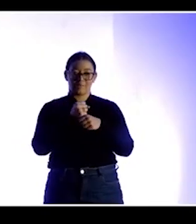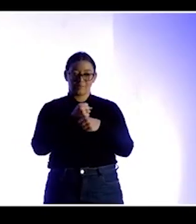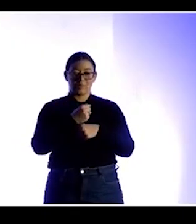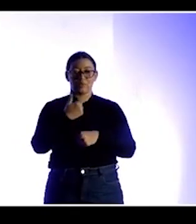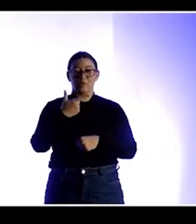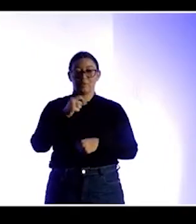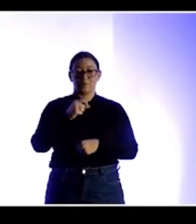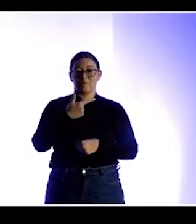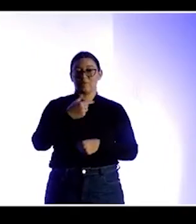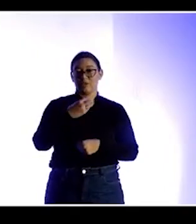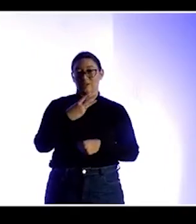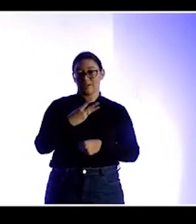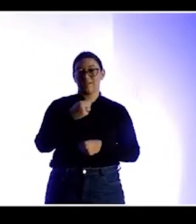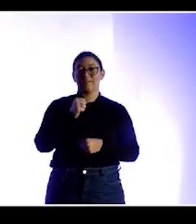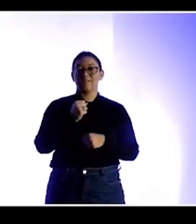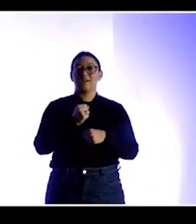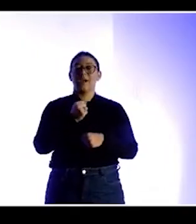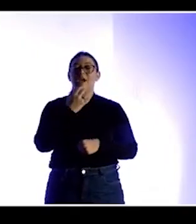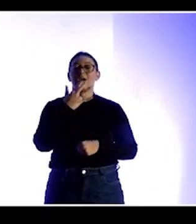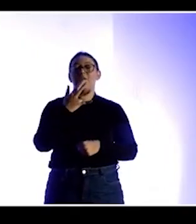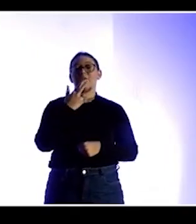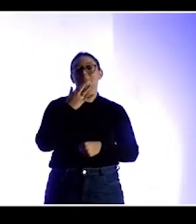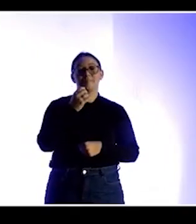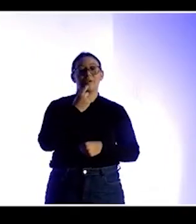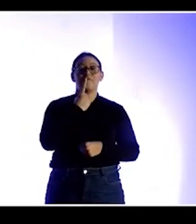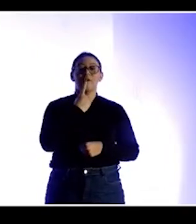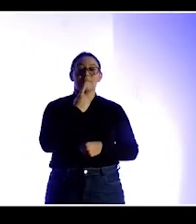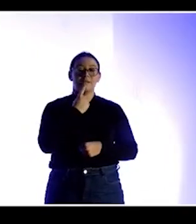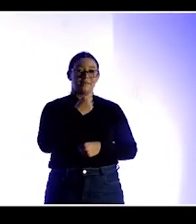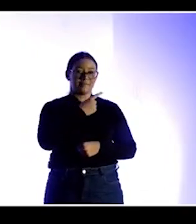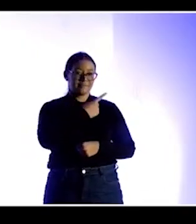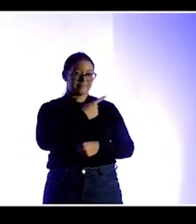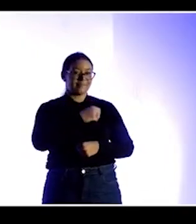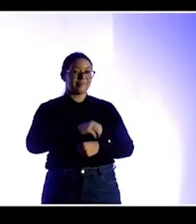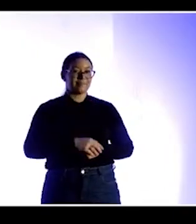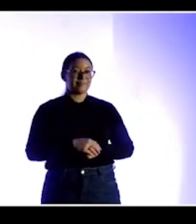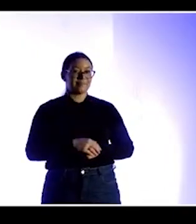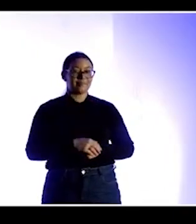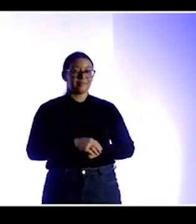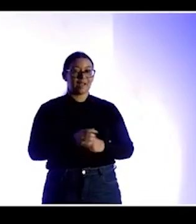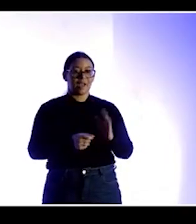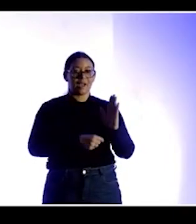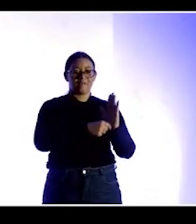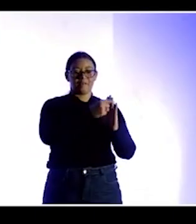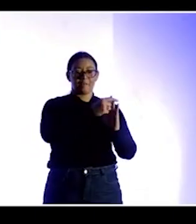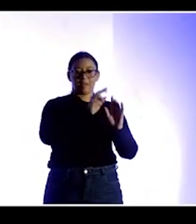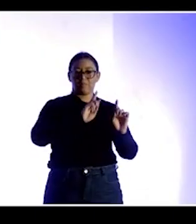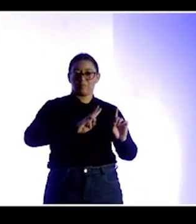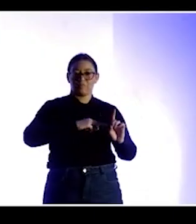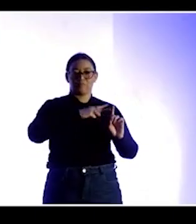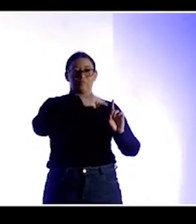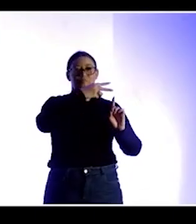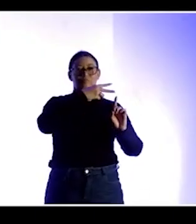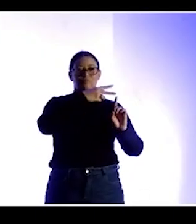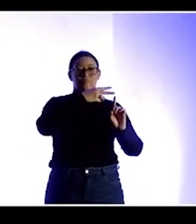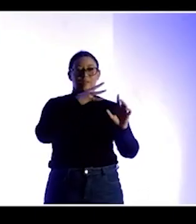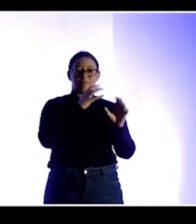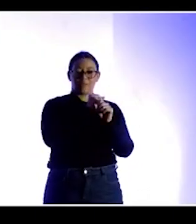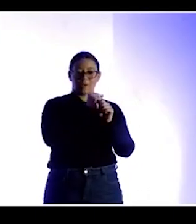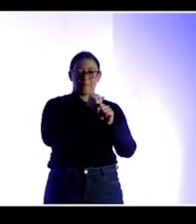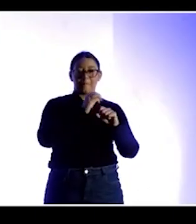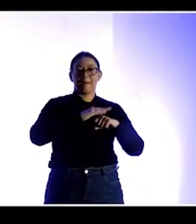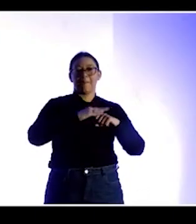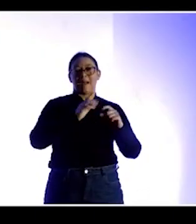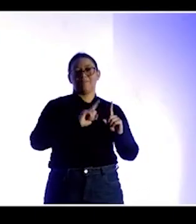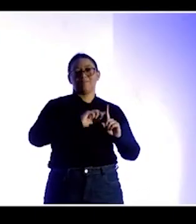barrinha vermelha. Agora a barrinha vermelha do solar, ela é mais do que o dobro da soma de todas as